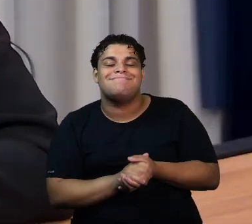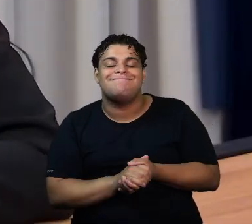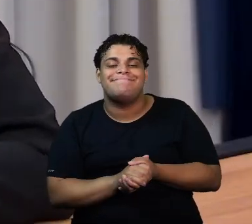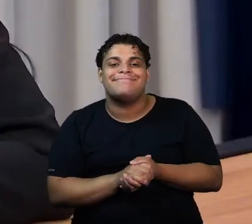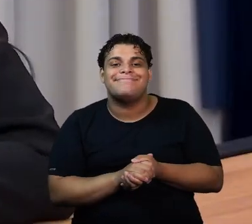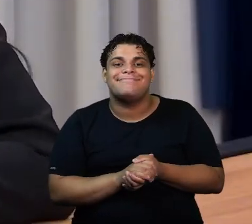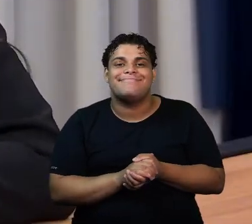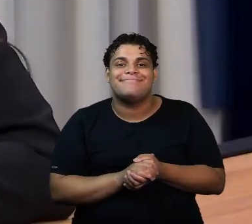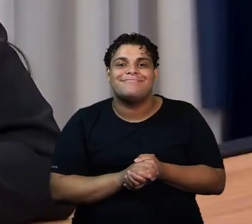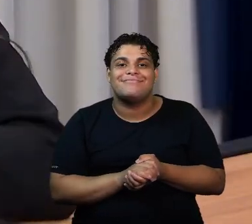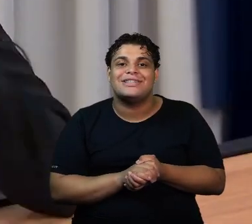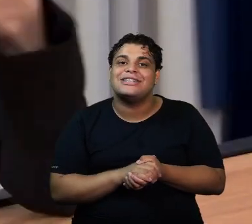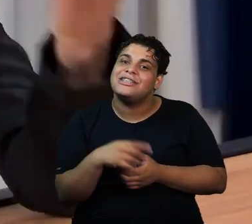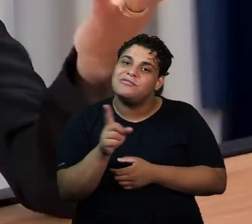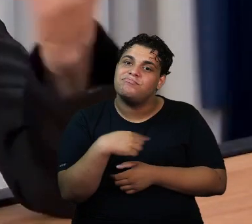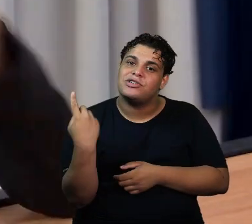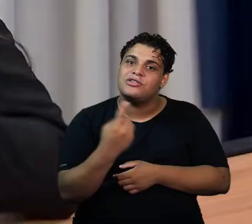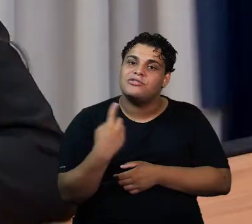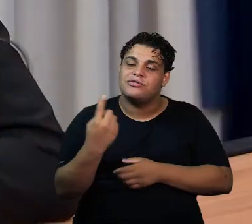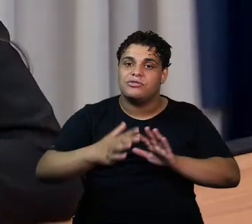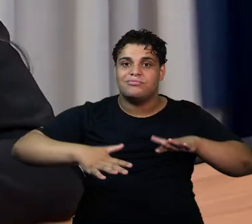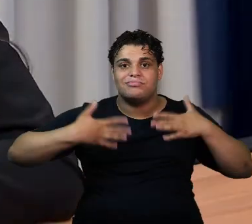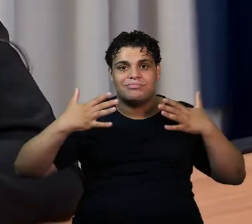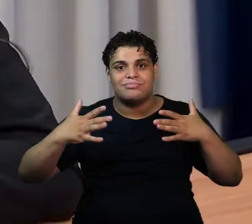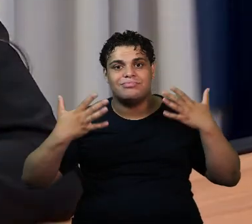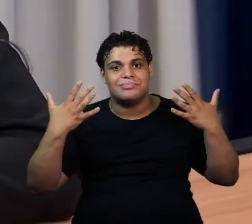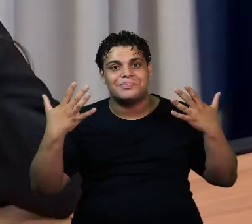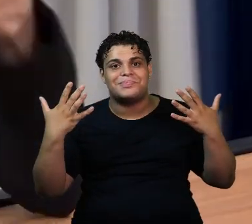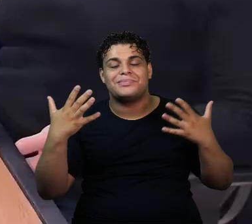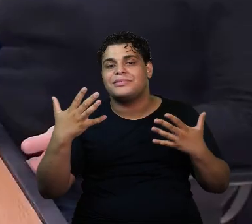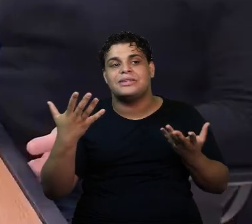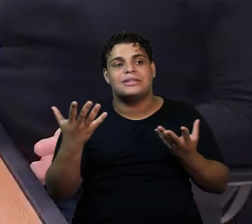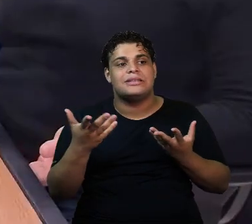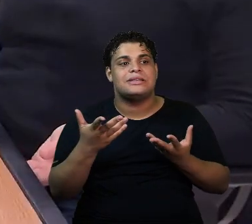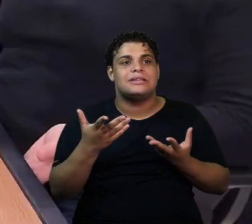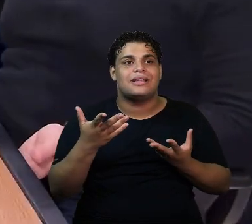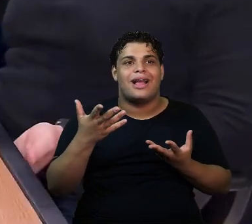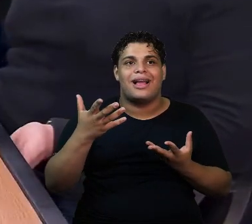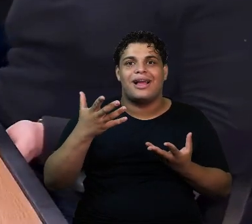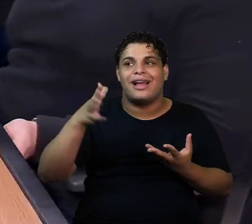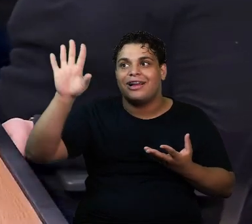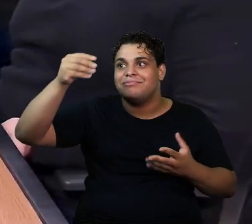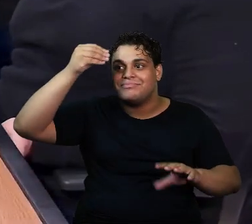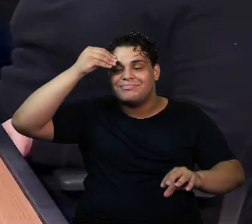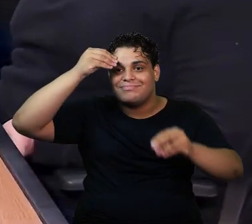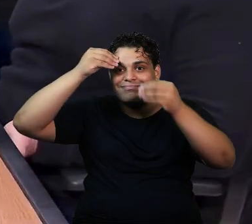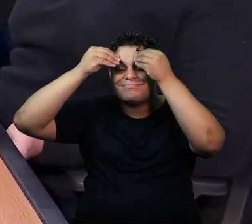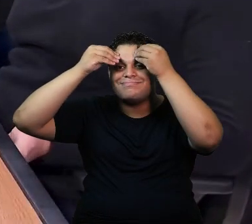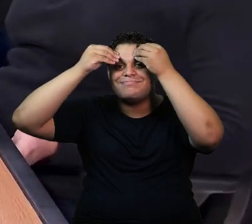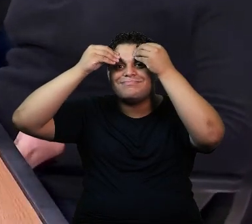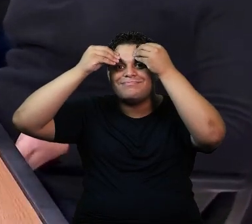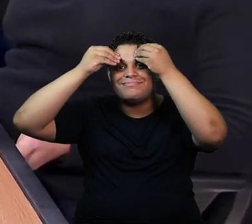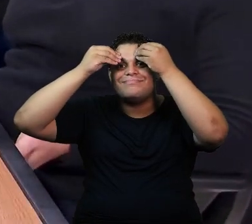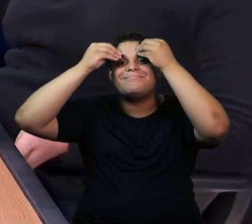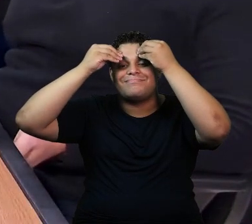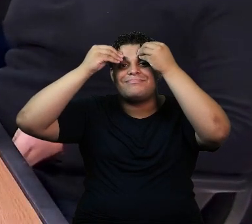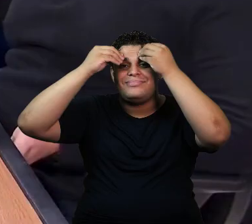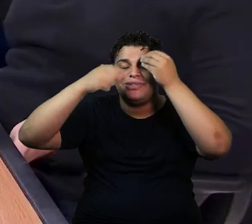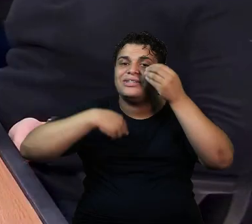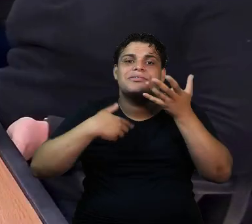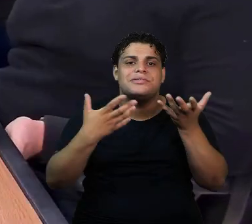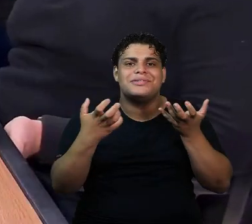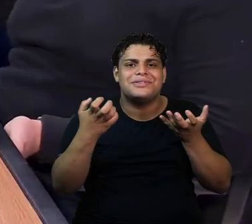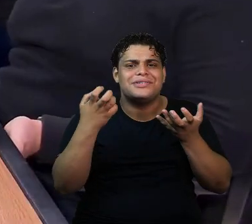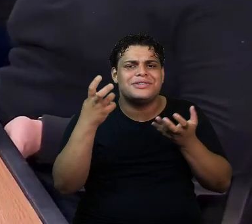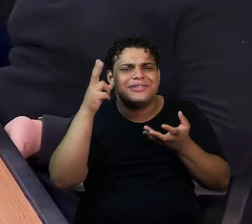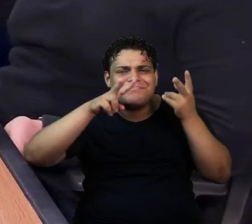para a Fundação é uma alegria ter pegar dessa ideia, né? Você como idealizador do projeto. Eu queria escutar um pouquinho